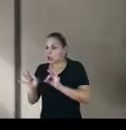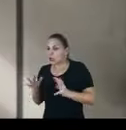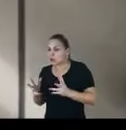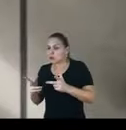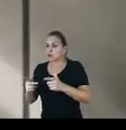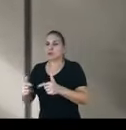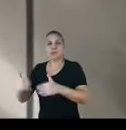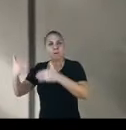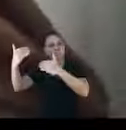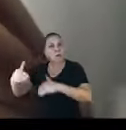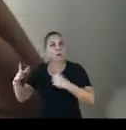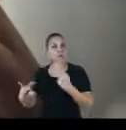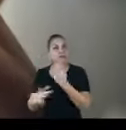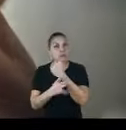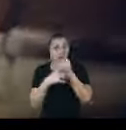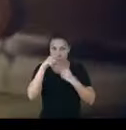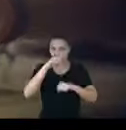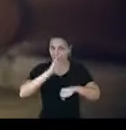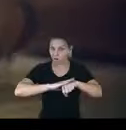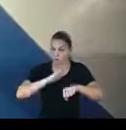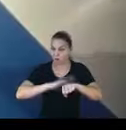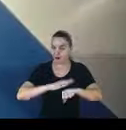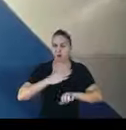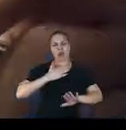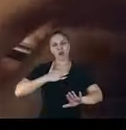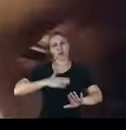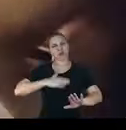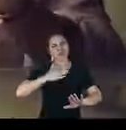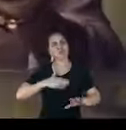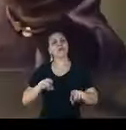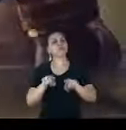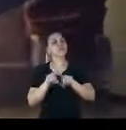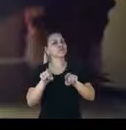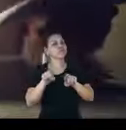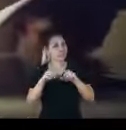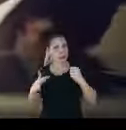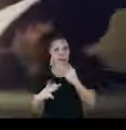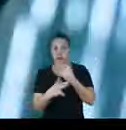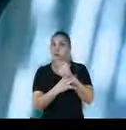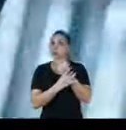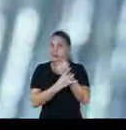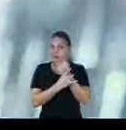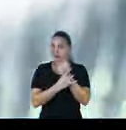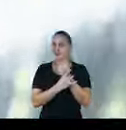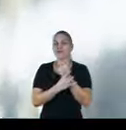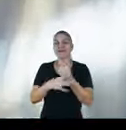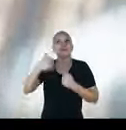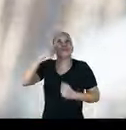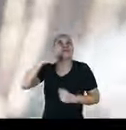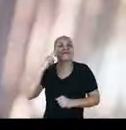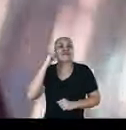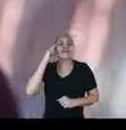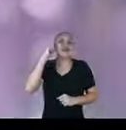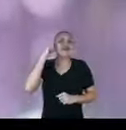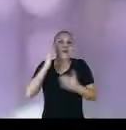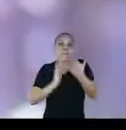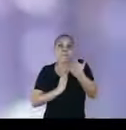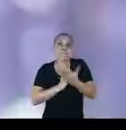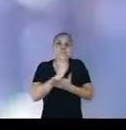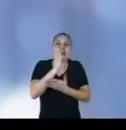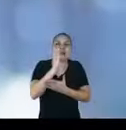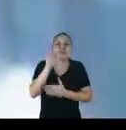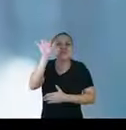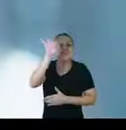trabalhando para garantir que você faça suas provas com tranquilidade, segurança e realize seu sonho de fazer um curso